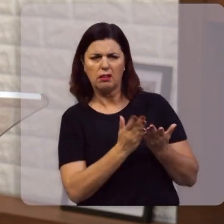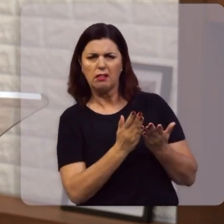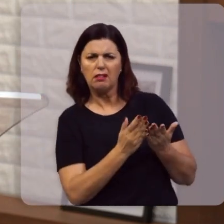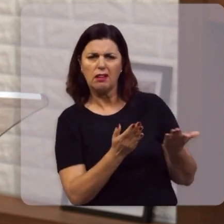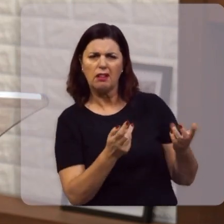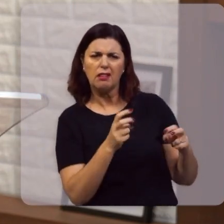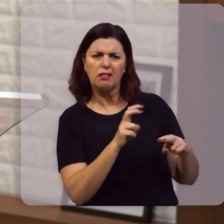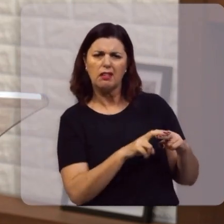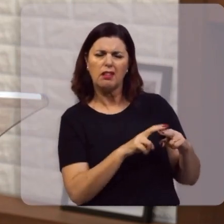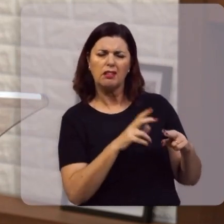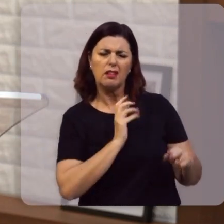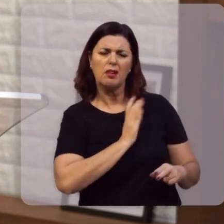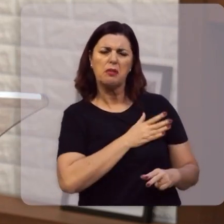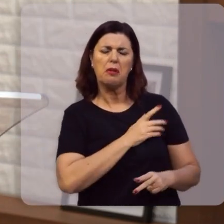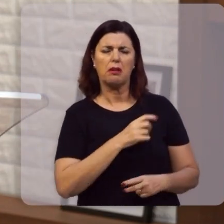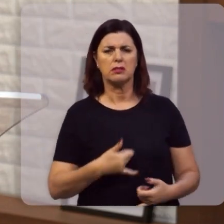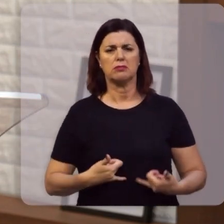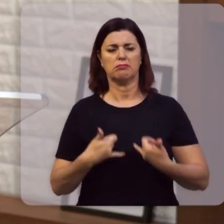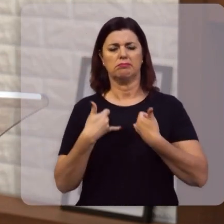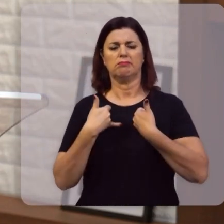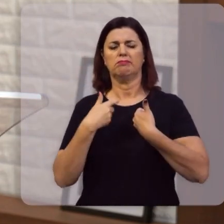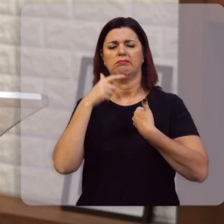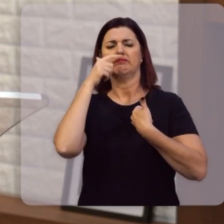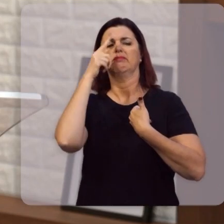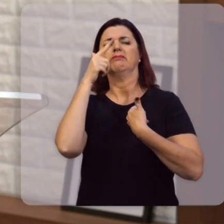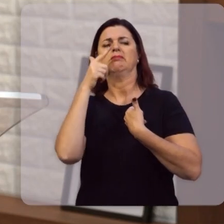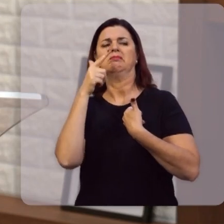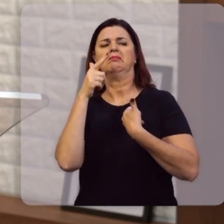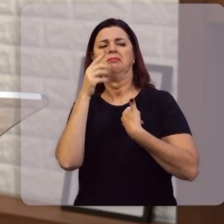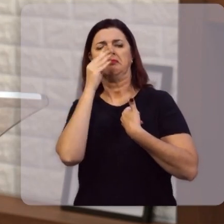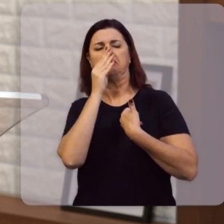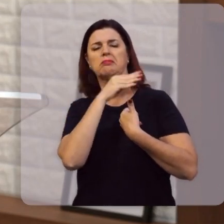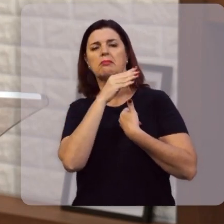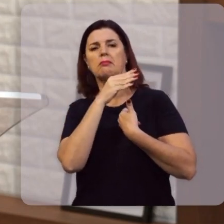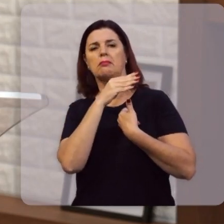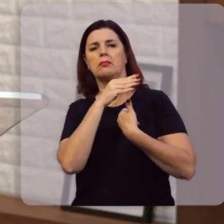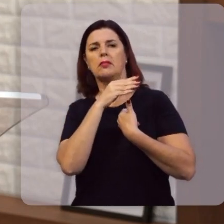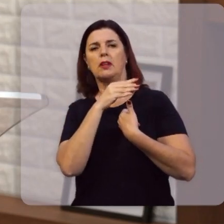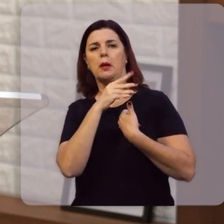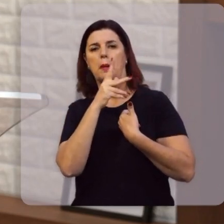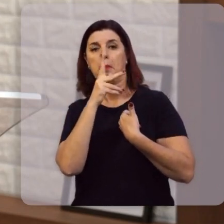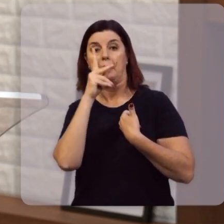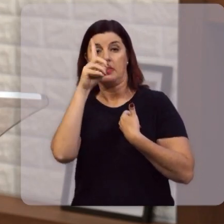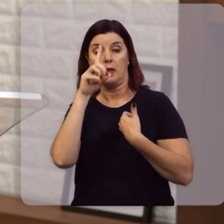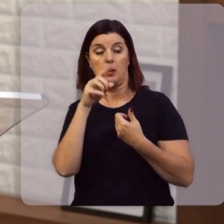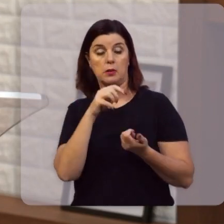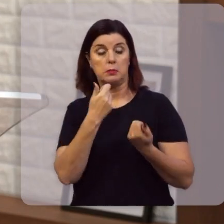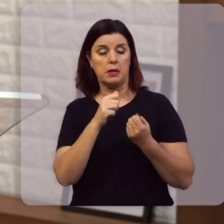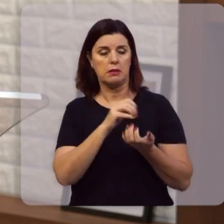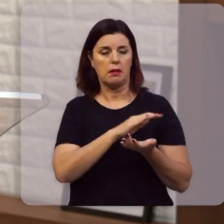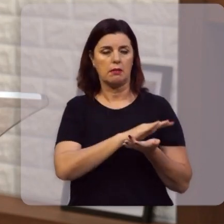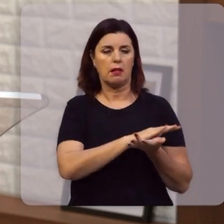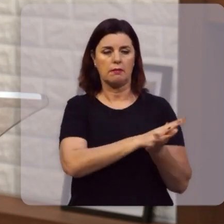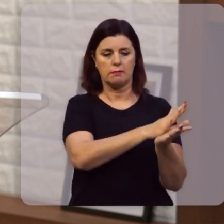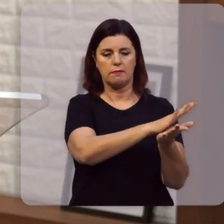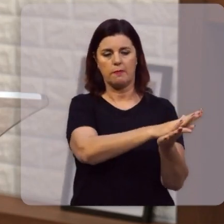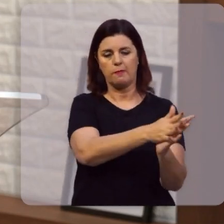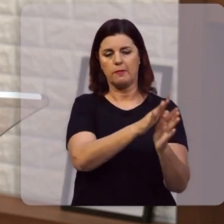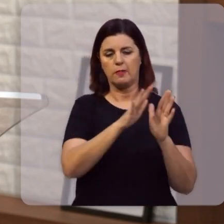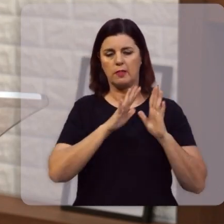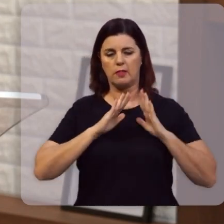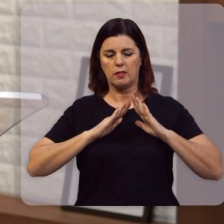banco, tem um coração altivo. O trator de Deus precisa passar em cima desses